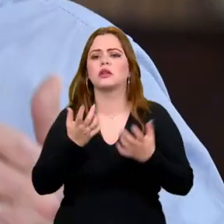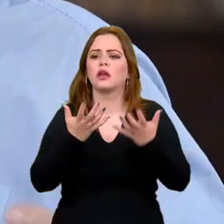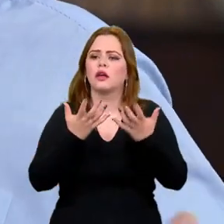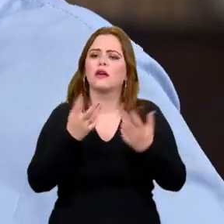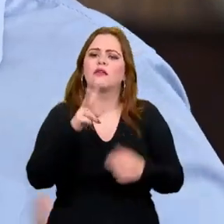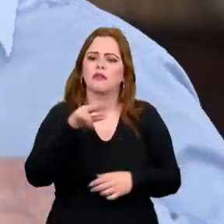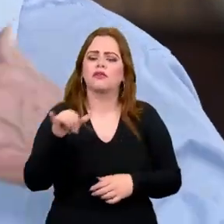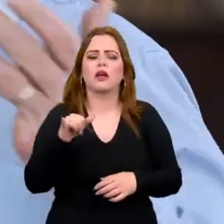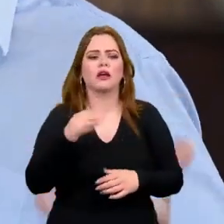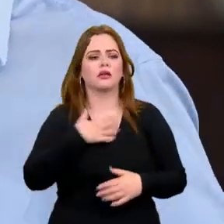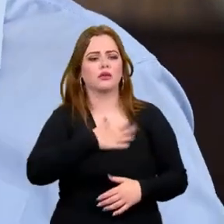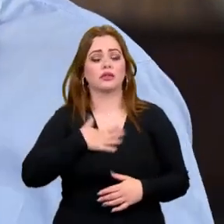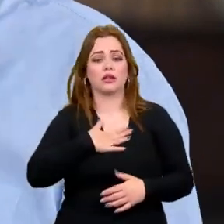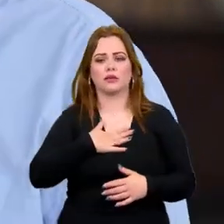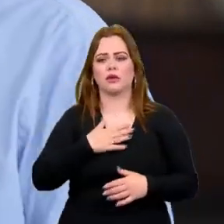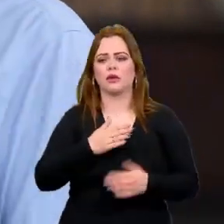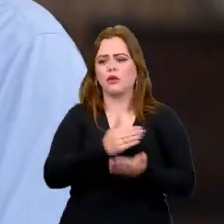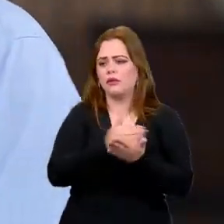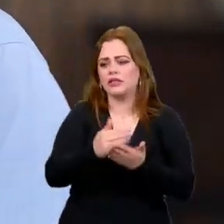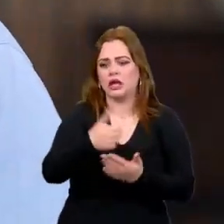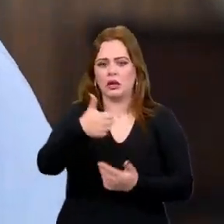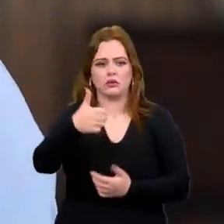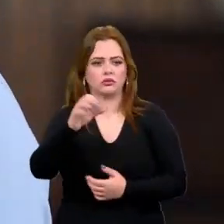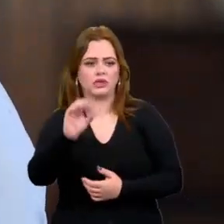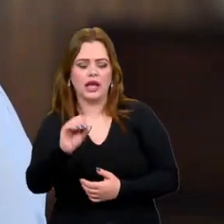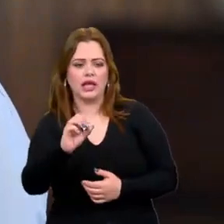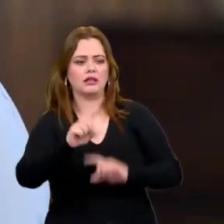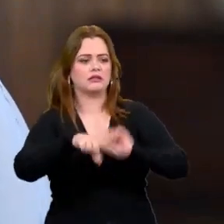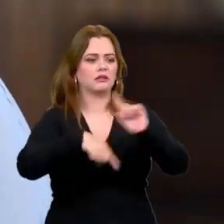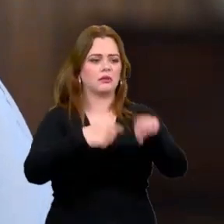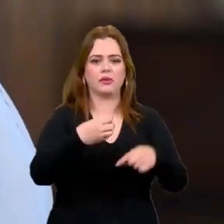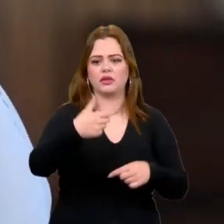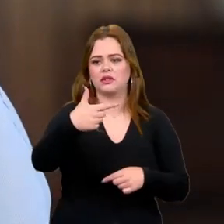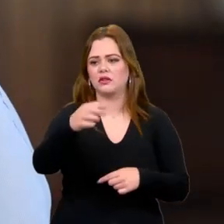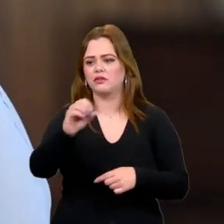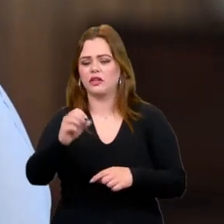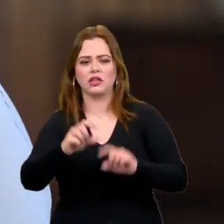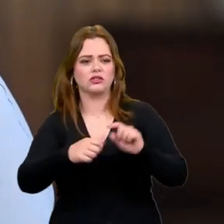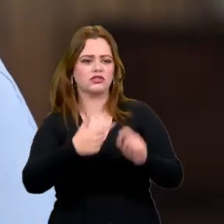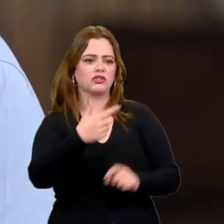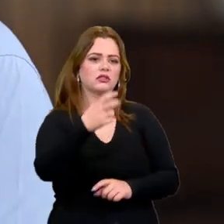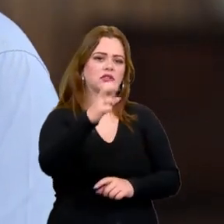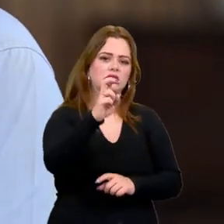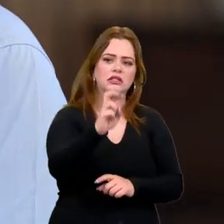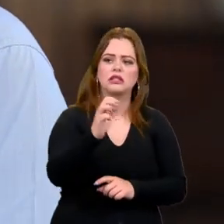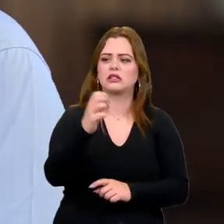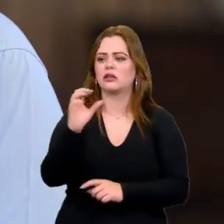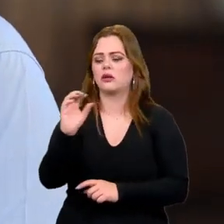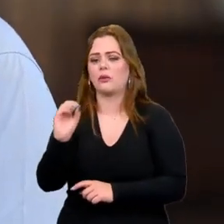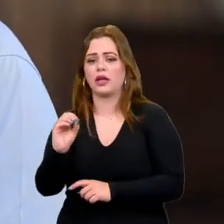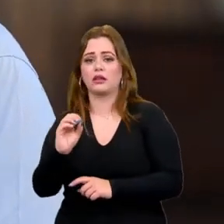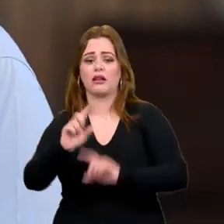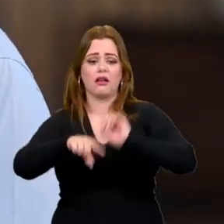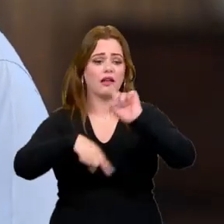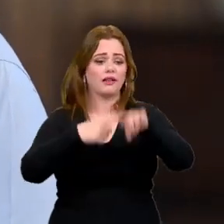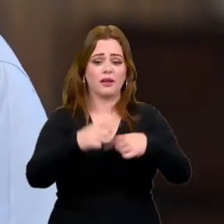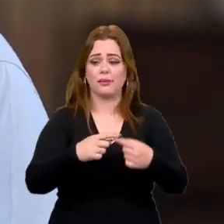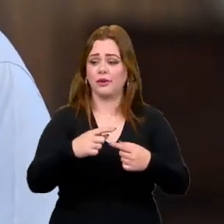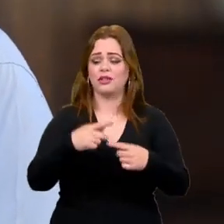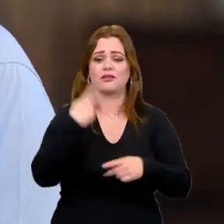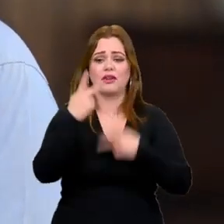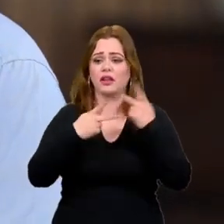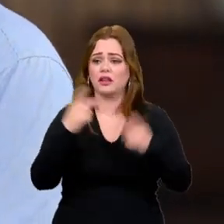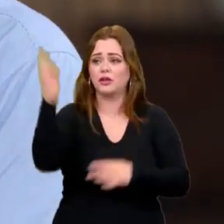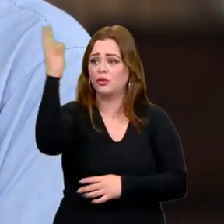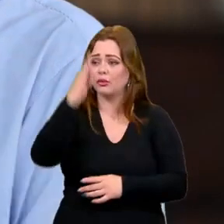daqui a pouco vai ter 30 daqui a pouco vai ter 50 e daqui a pouco a gente tá falando pro Brasil inteiro tá é isso eu tô muito feliz de